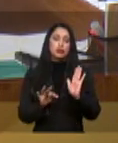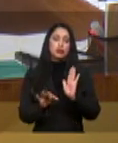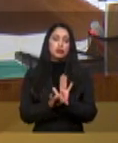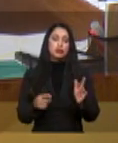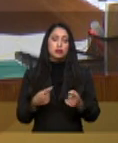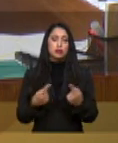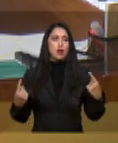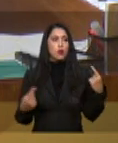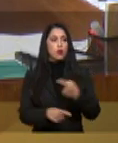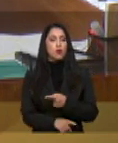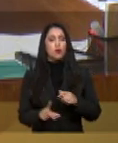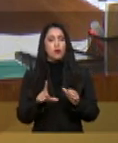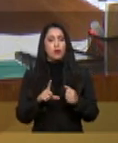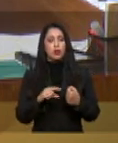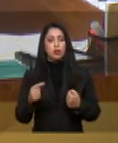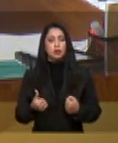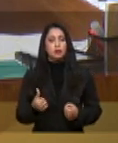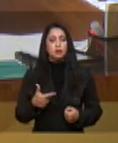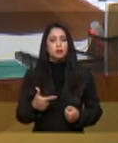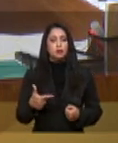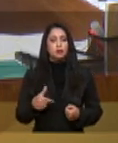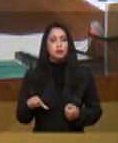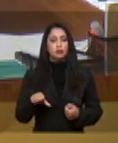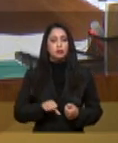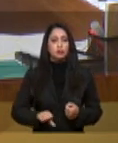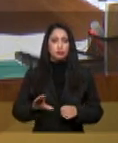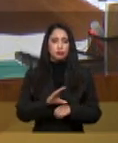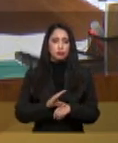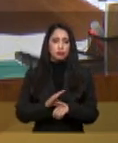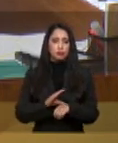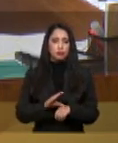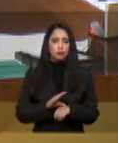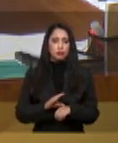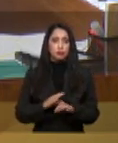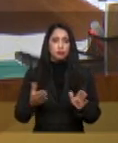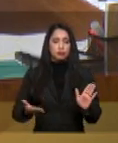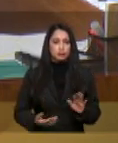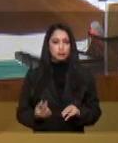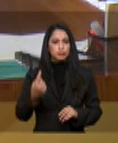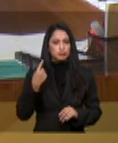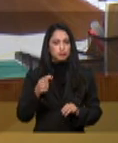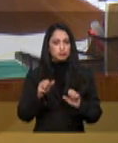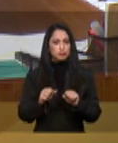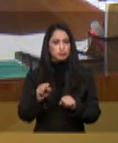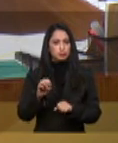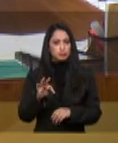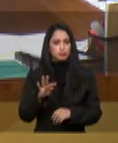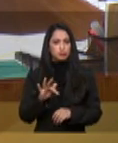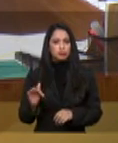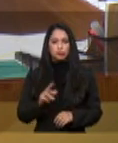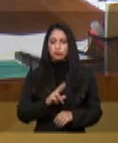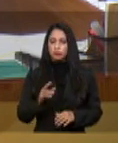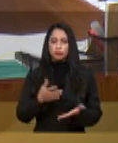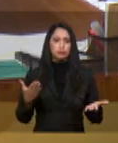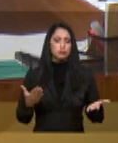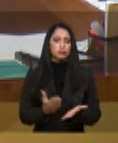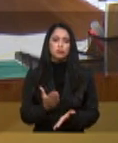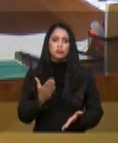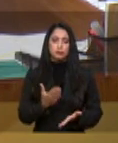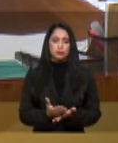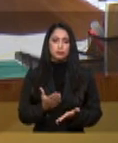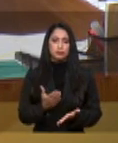de violação do artigo 129.1 da Constituição Federal. Na ocasião, o plenário julgou improcedente o pedido em acórdão